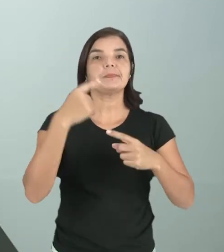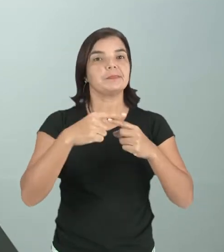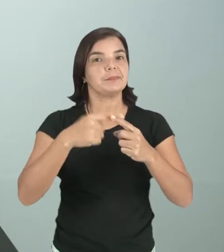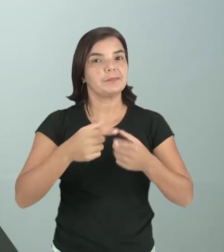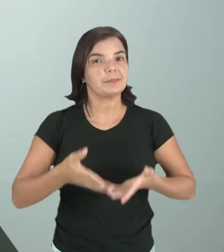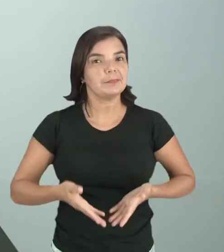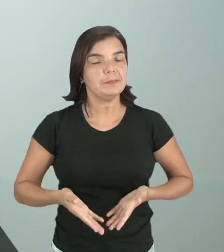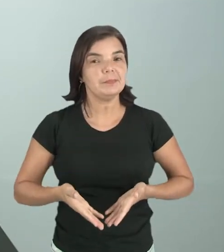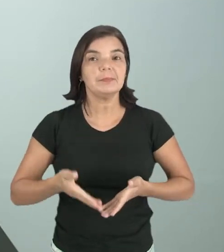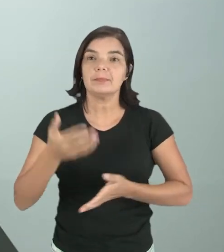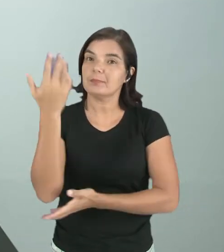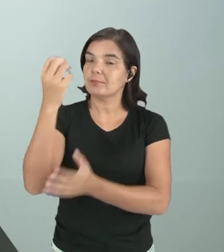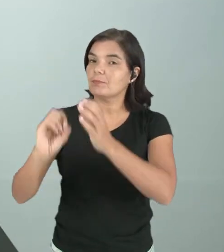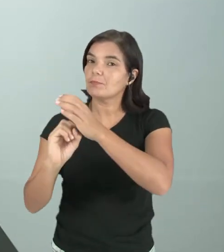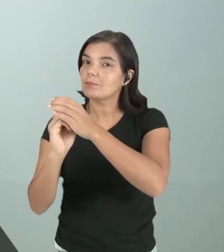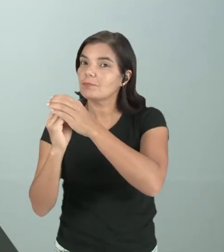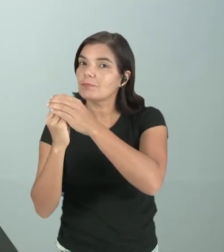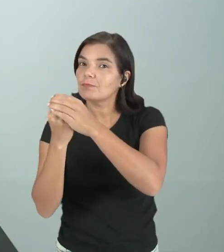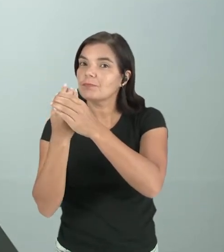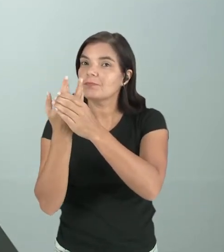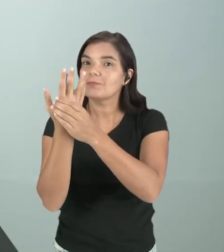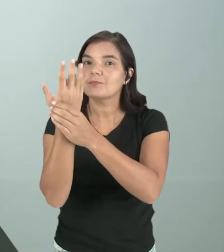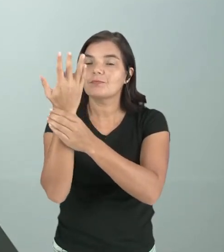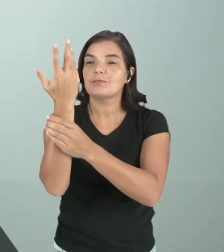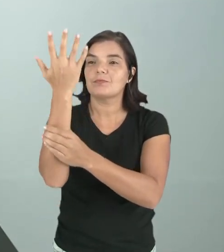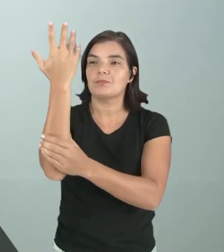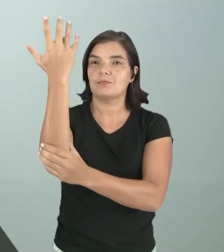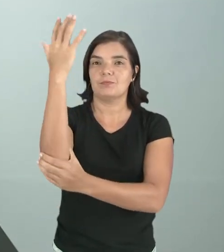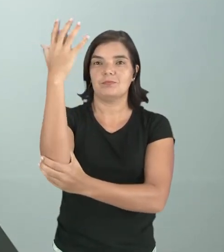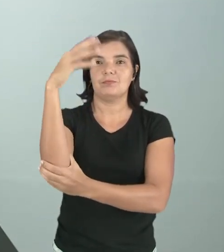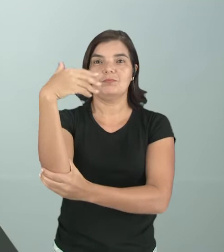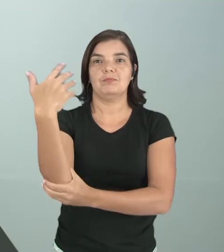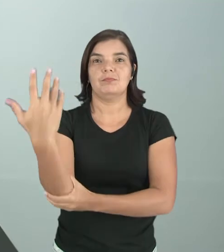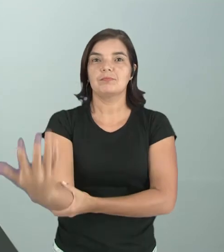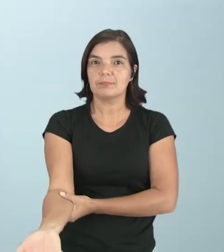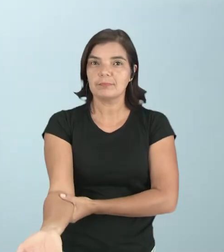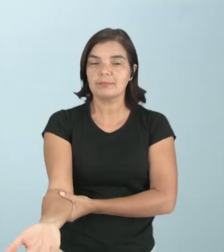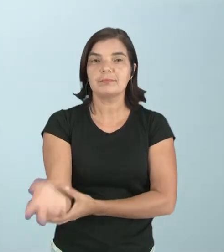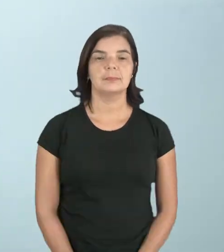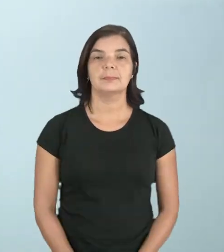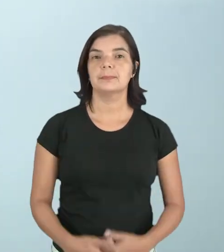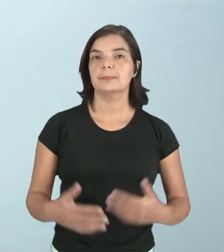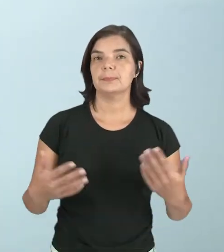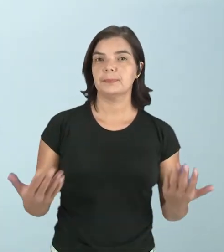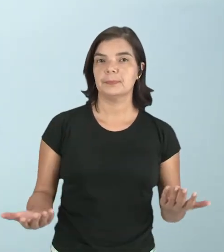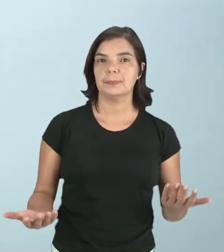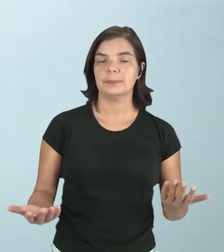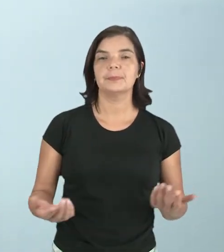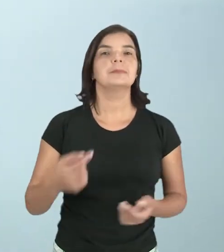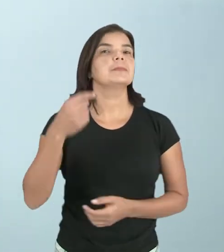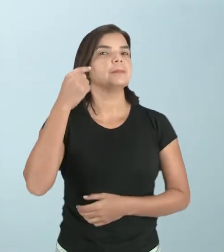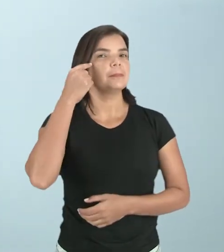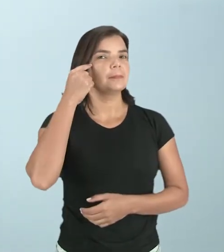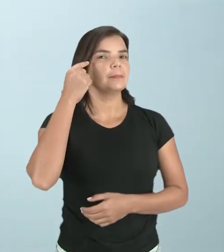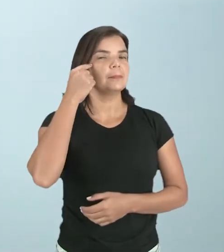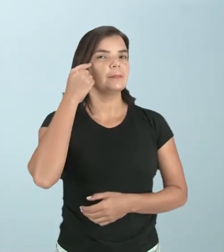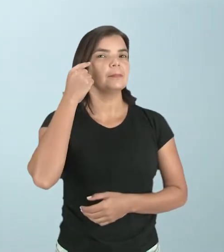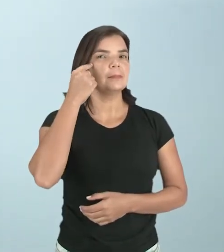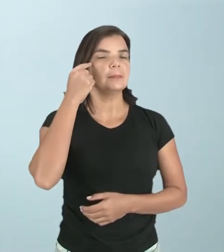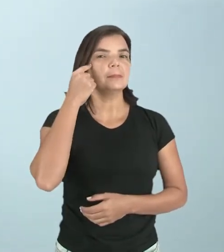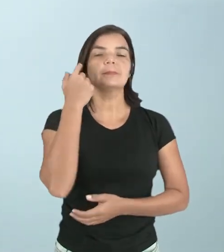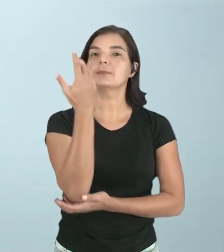nascem, crescem, se reproduzem e morrem, não é verdade? Então, pensando